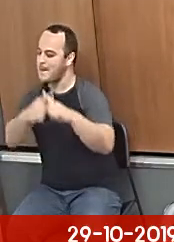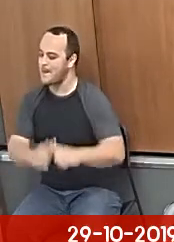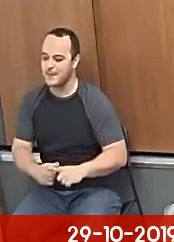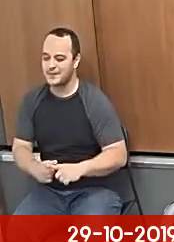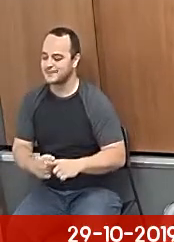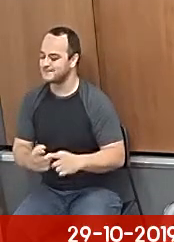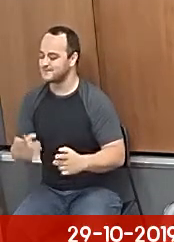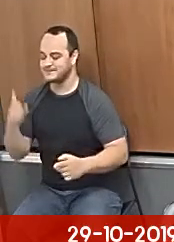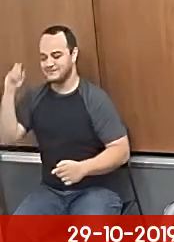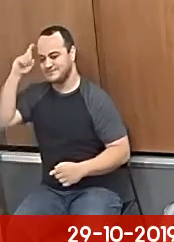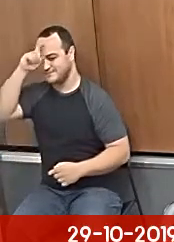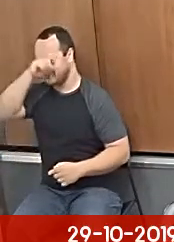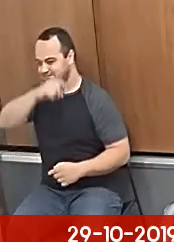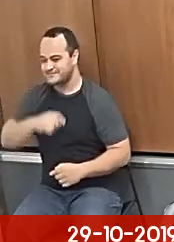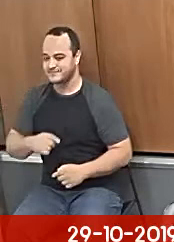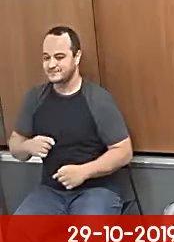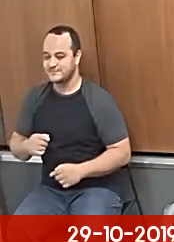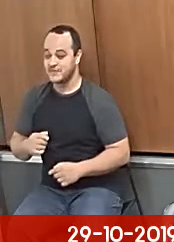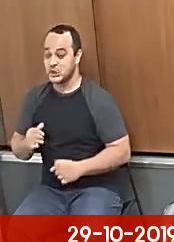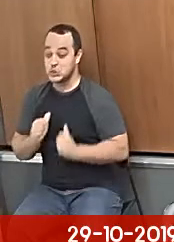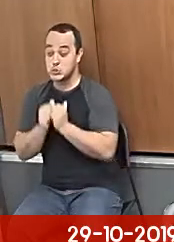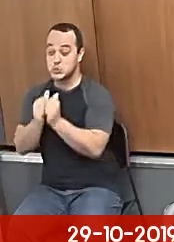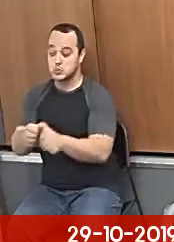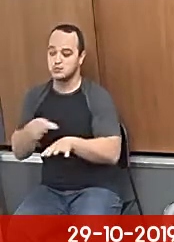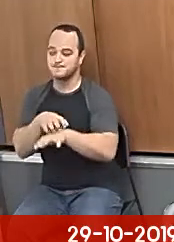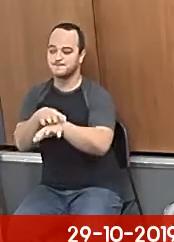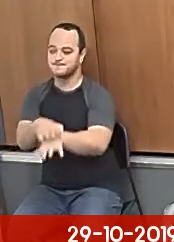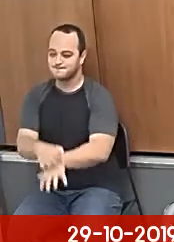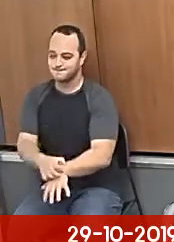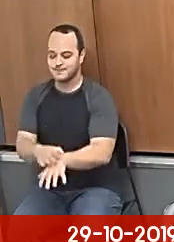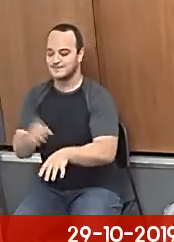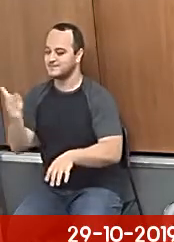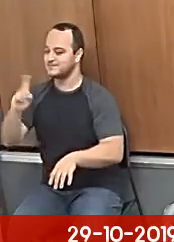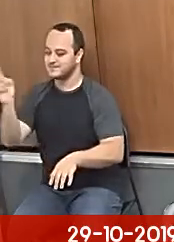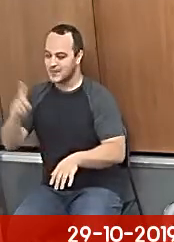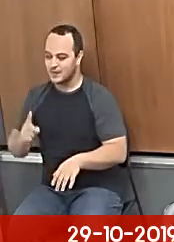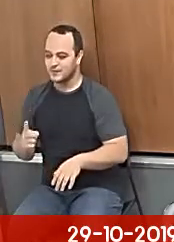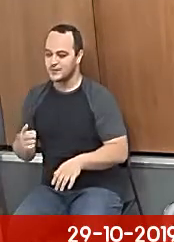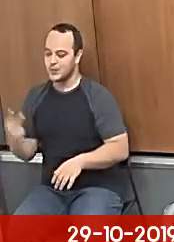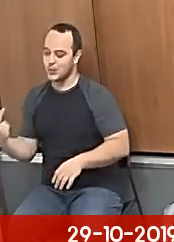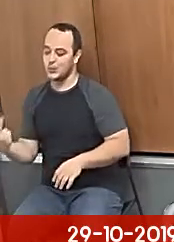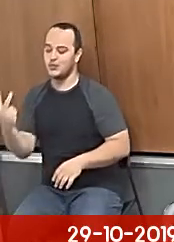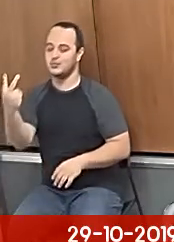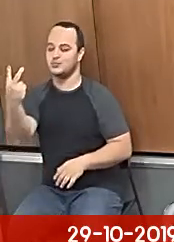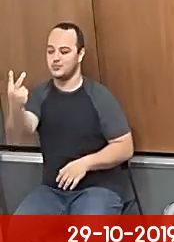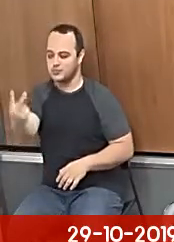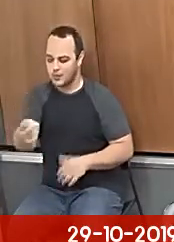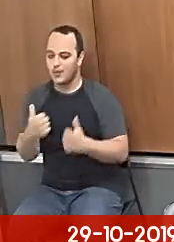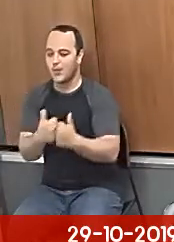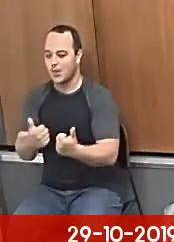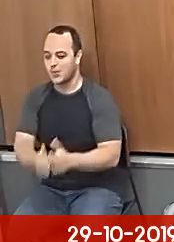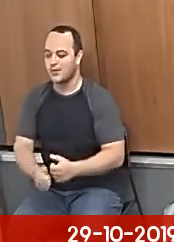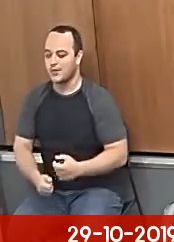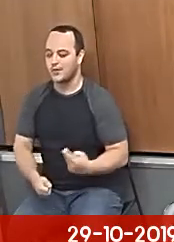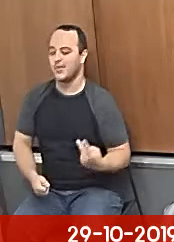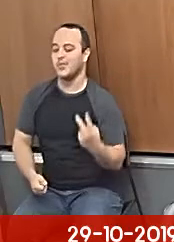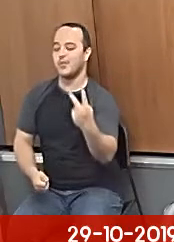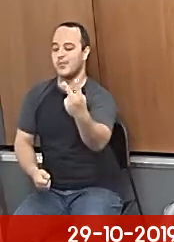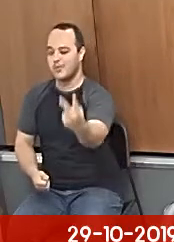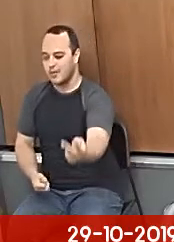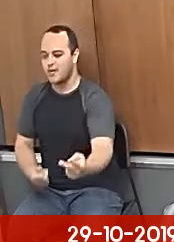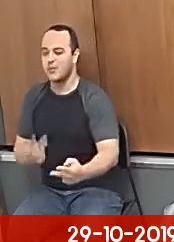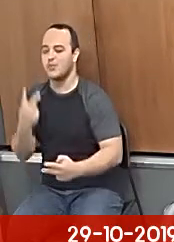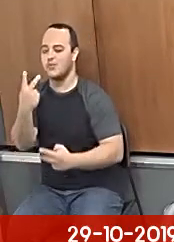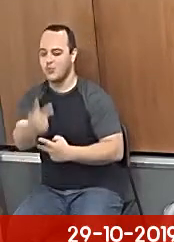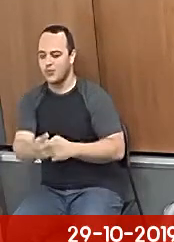cada ônibus, que é a vaga, o outro vai para aqui, o outro para na cidade próxima, pega outro ônibus dali e chegam lá. E a